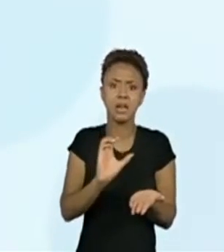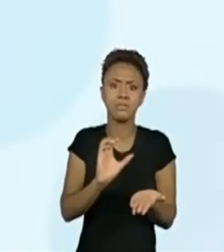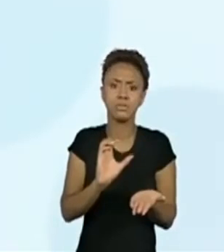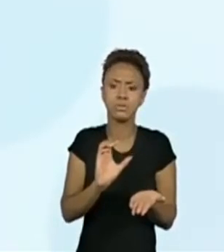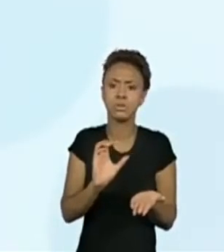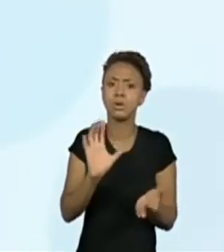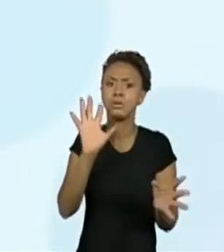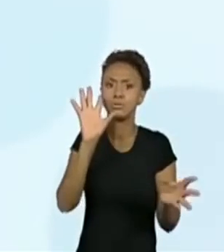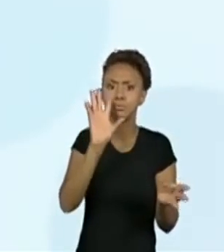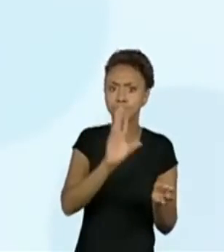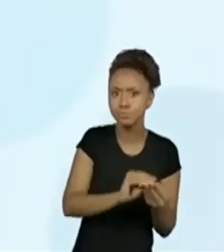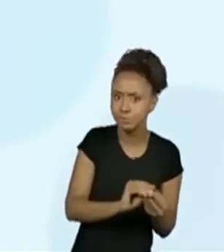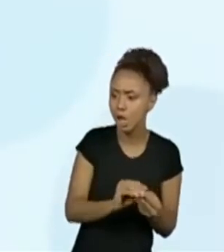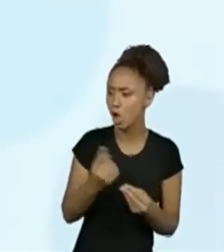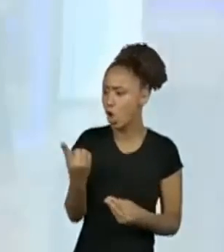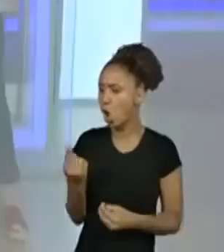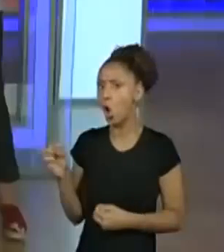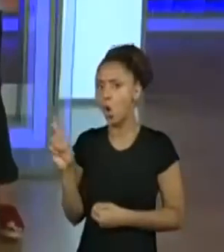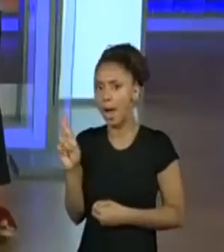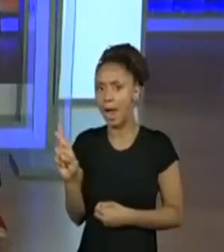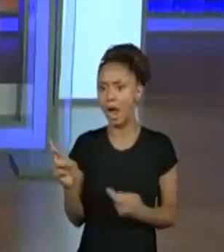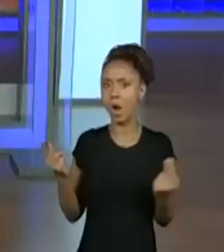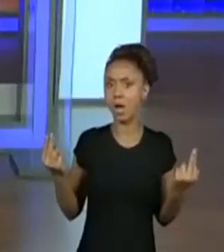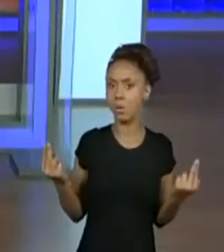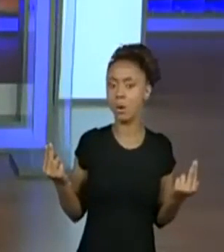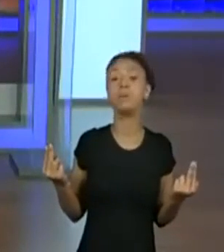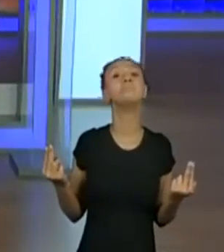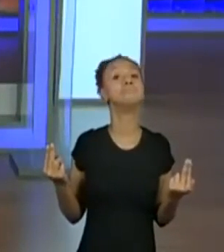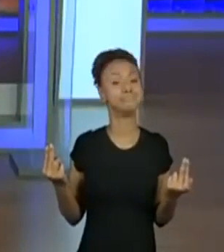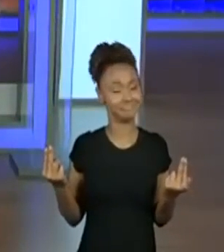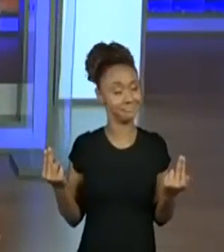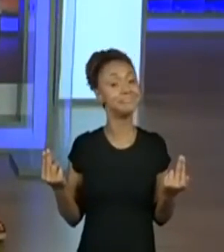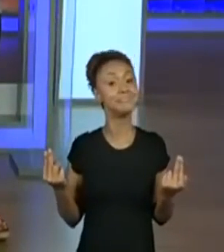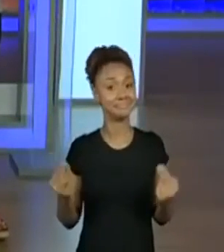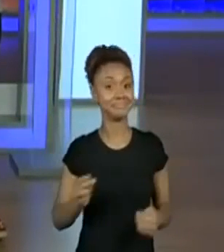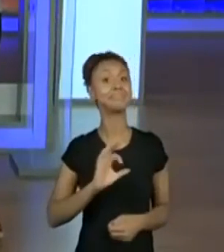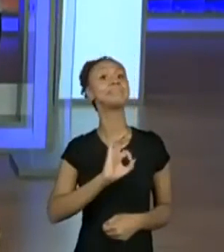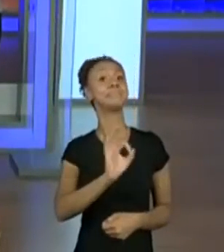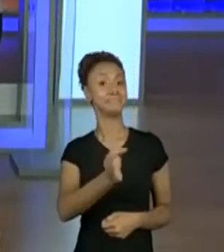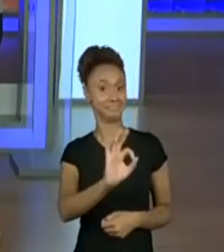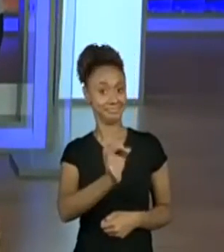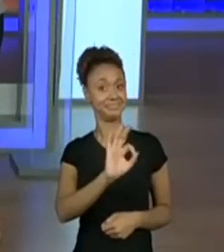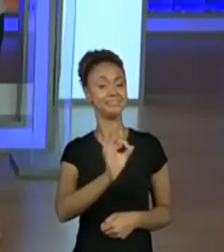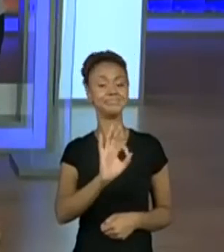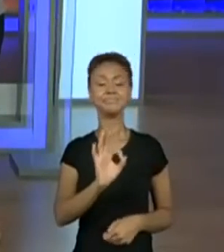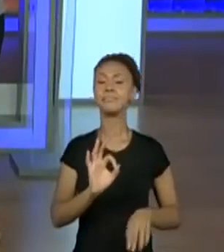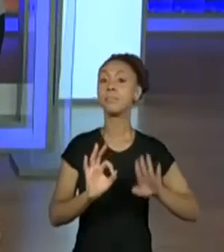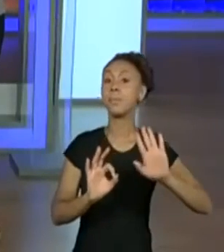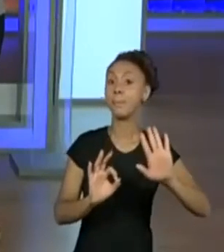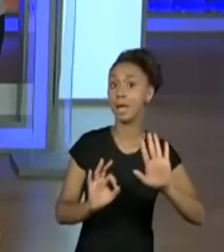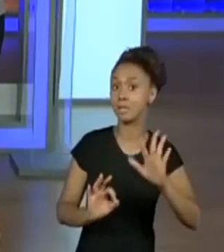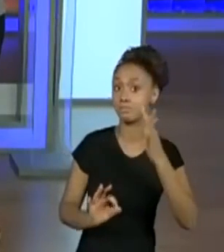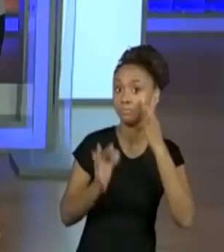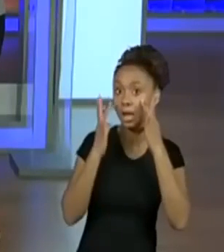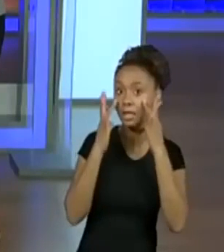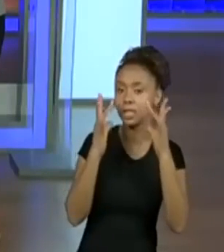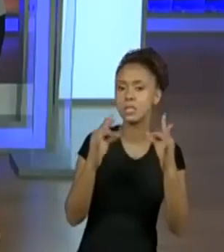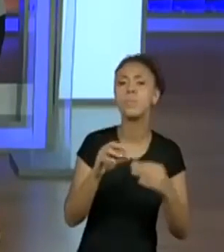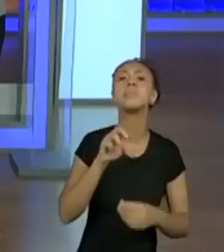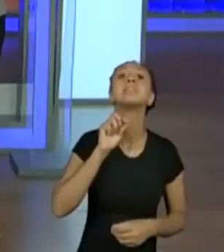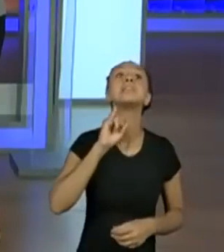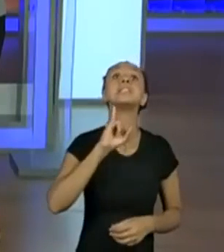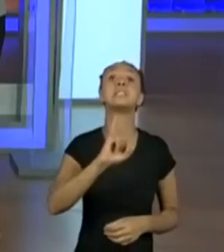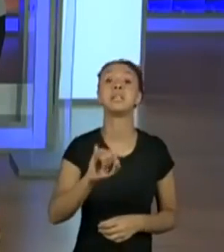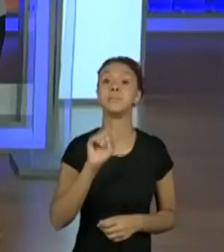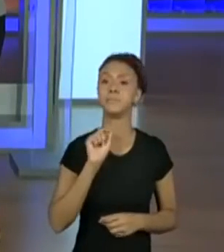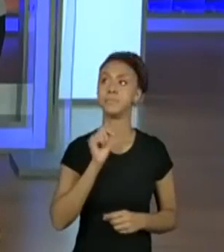certa. Um real é o mesmo que 10 moedas de 10 centavos. Mas tem um detalhe. Pro, e se você tivesse aí